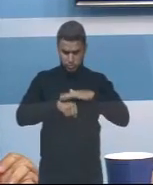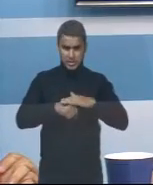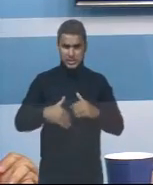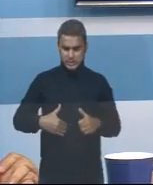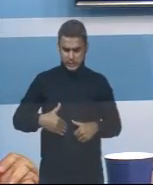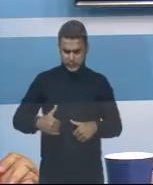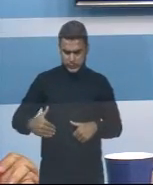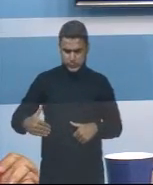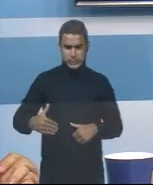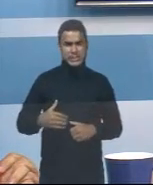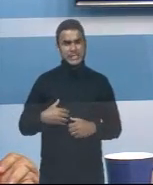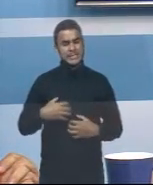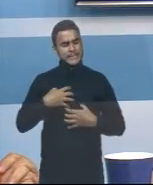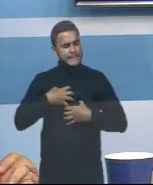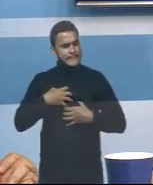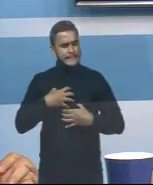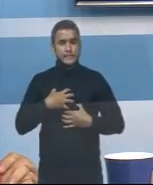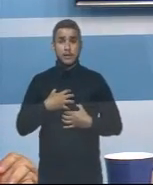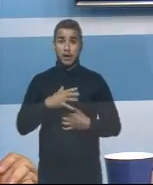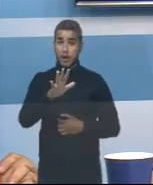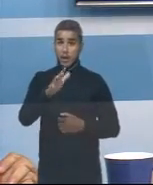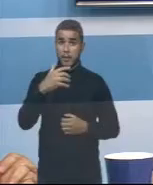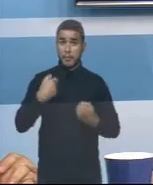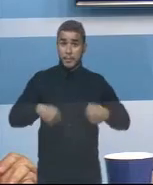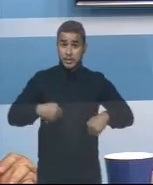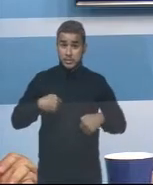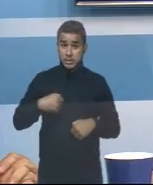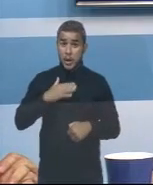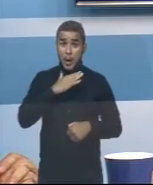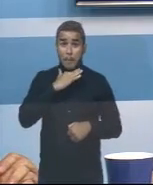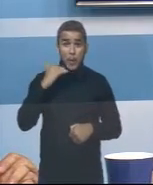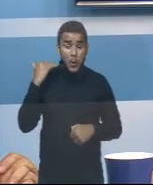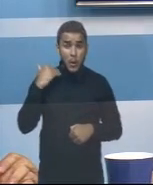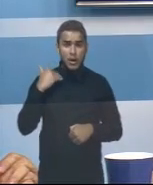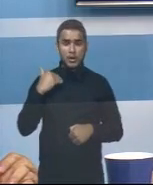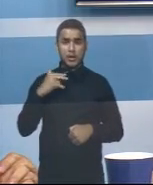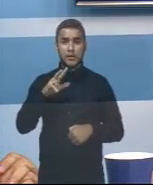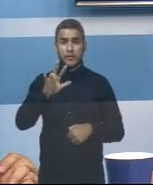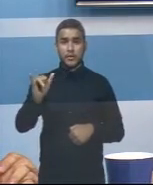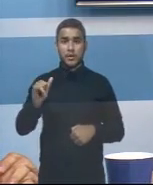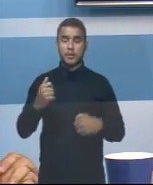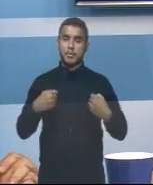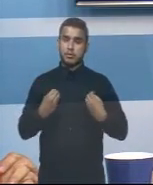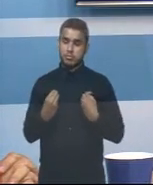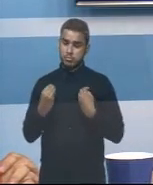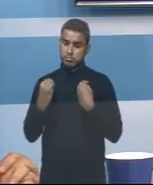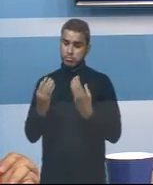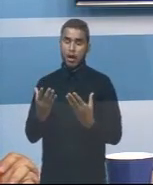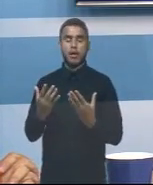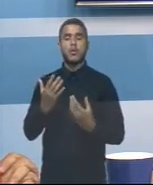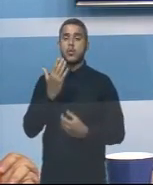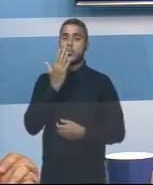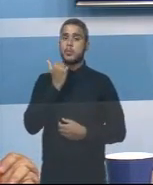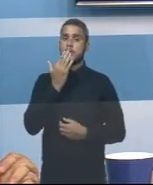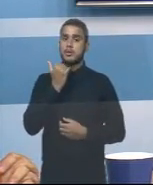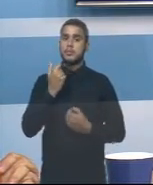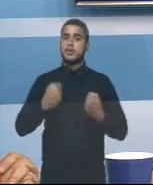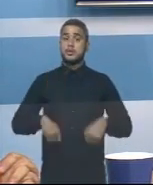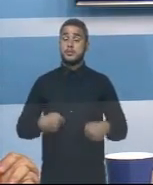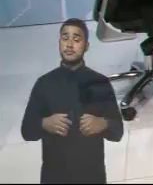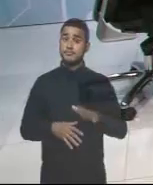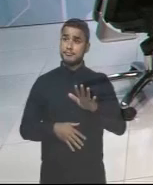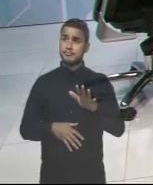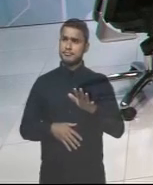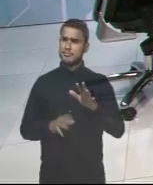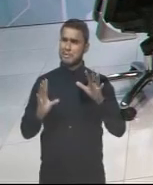para salvá-lo de perecer, é preciso que ele dê comida. Né? Os